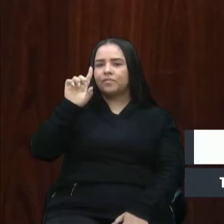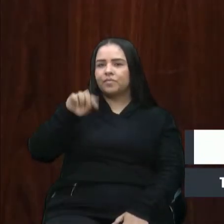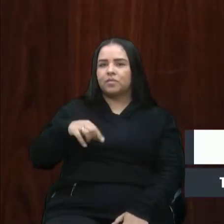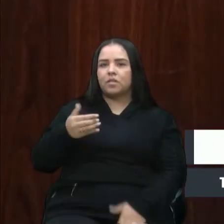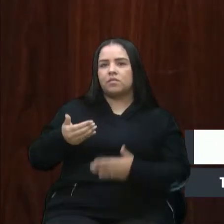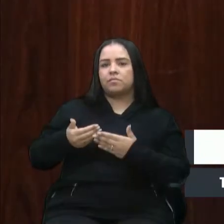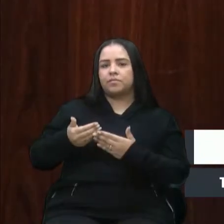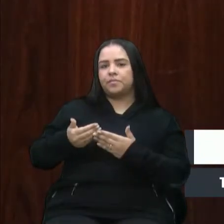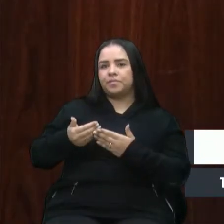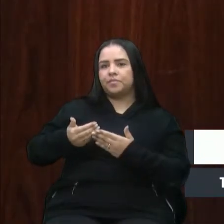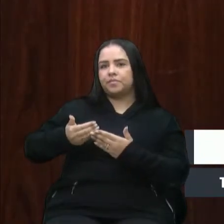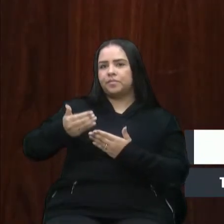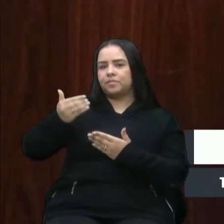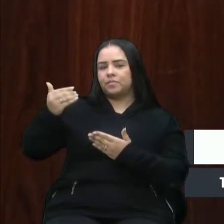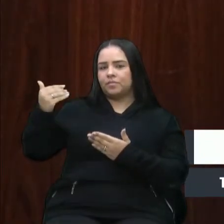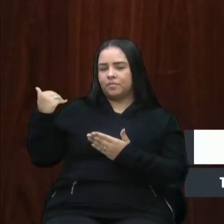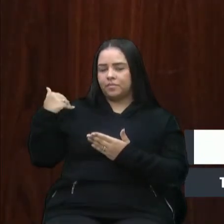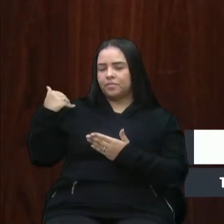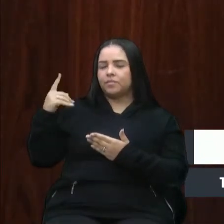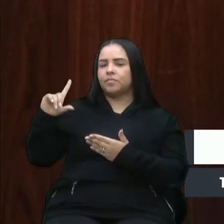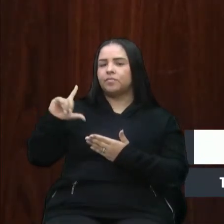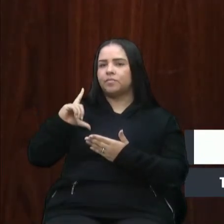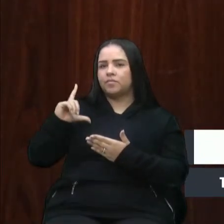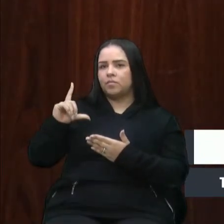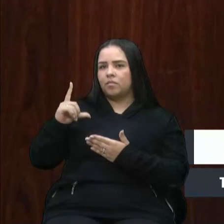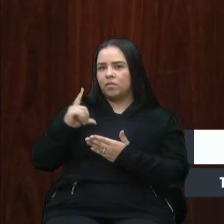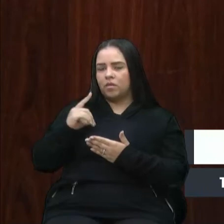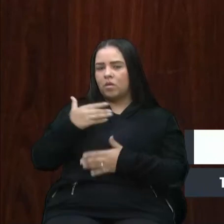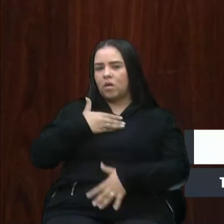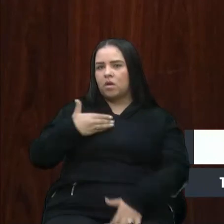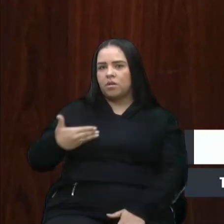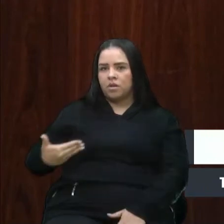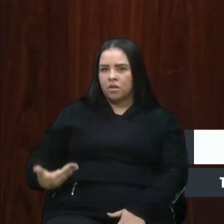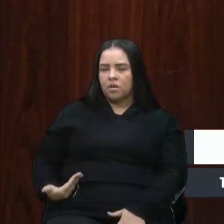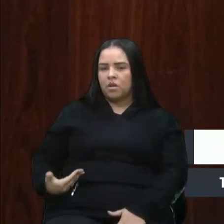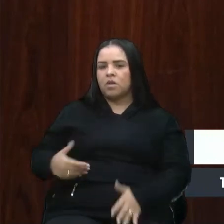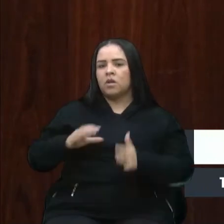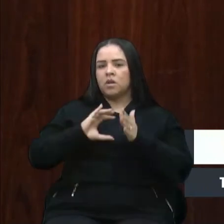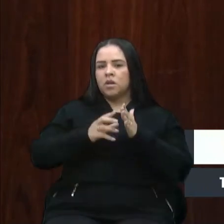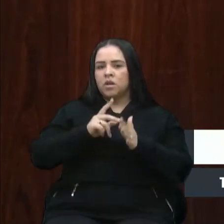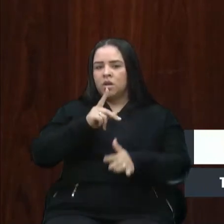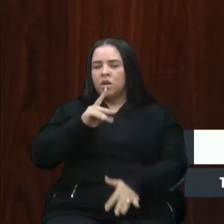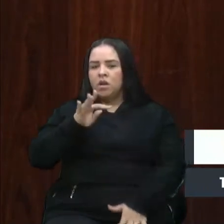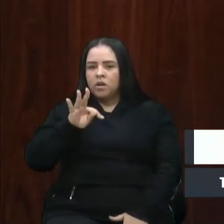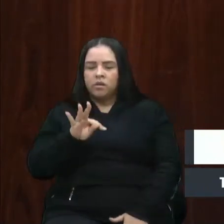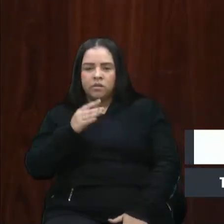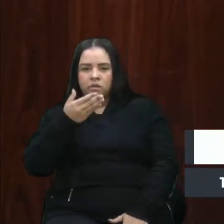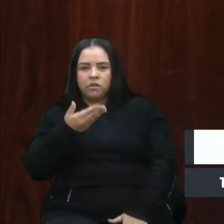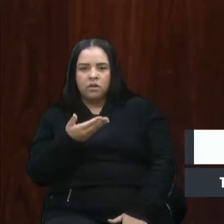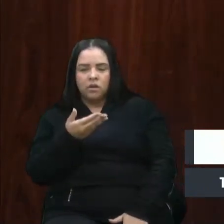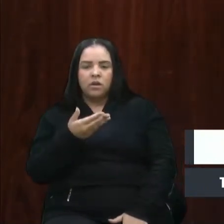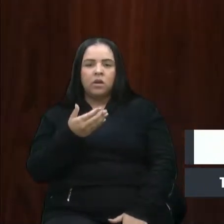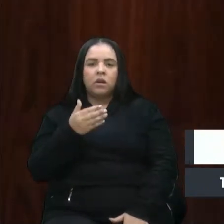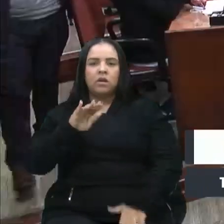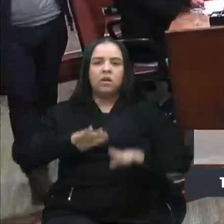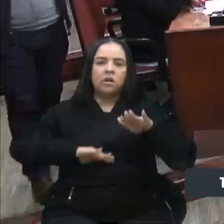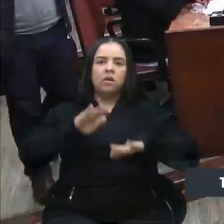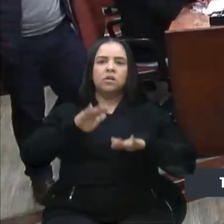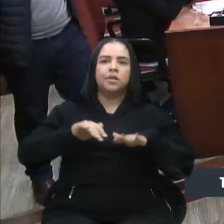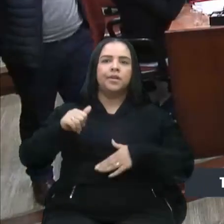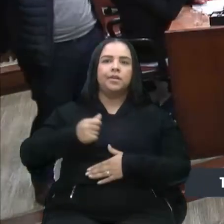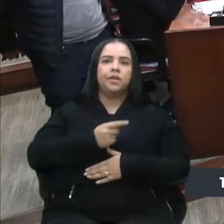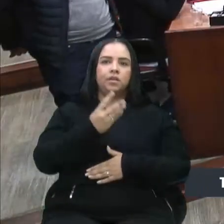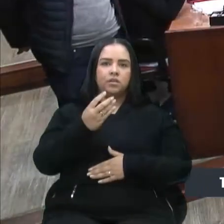Estava à frente dos governos dos governos petistas era de acordo com o valor da fabricação